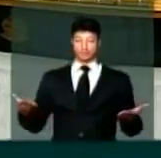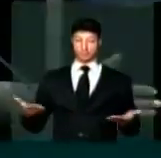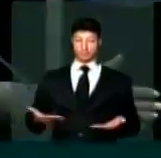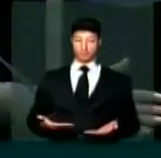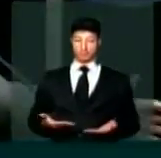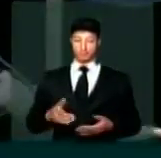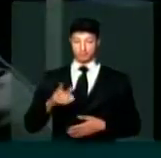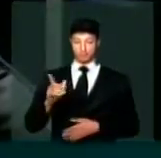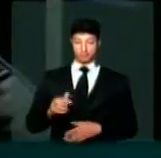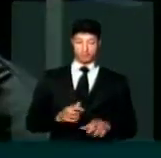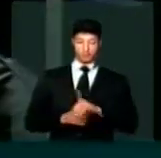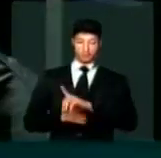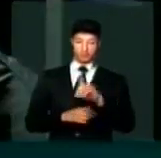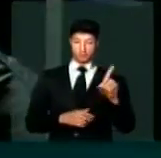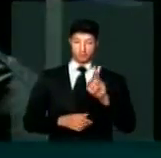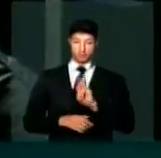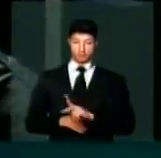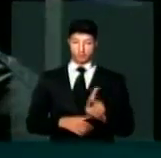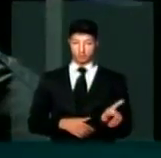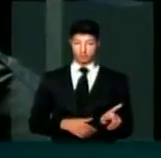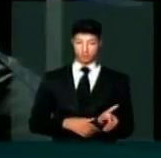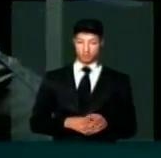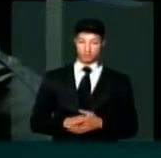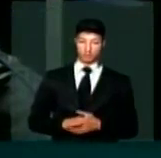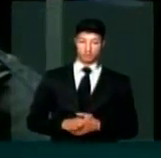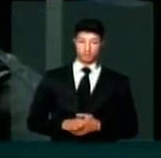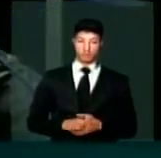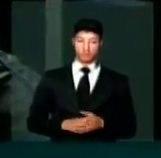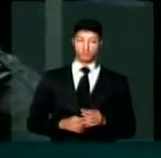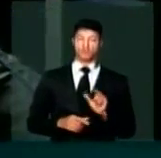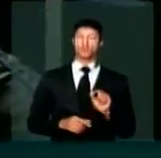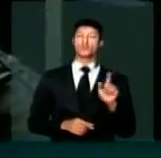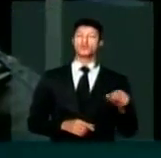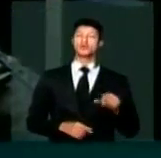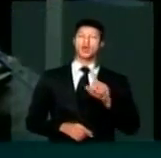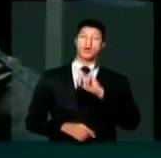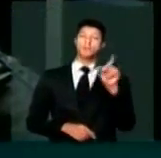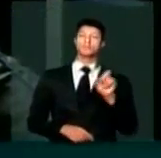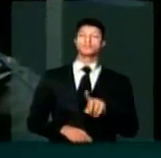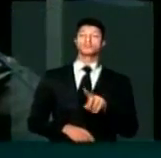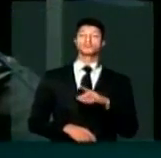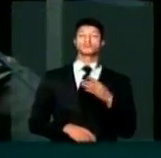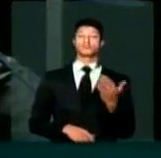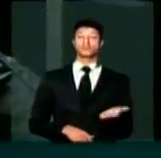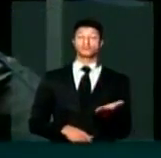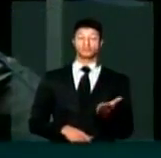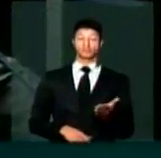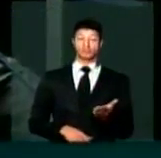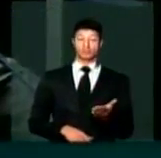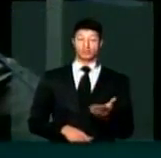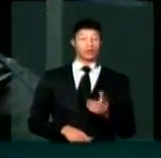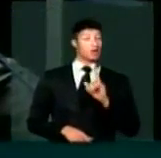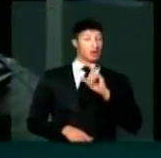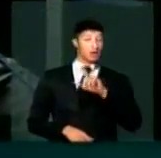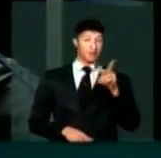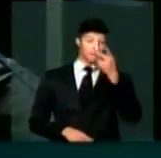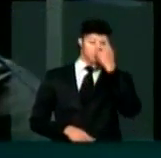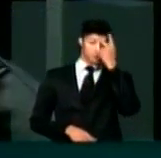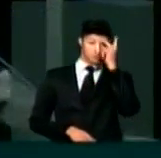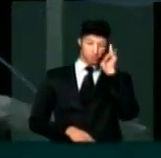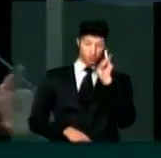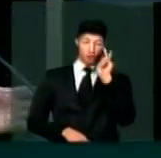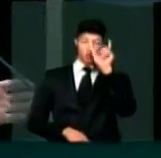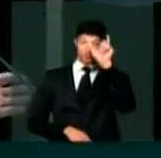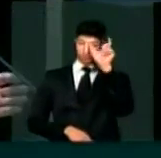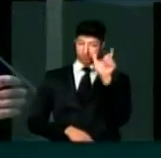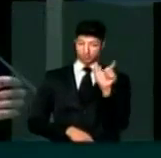hoje é o dia do professor. O que é o professor? Senão